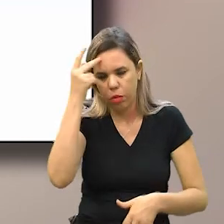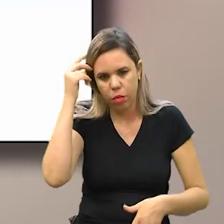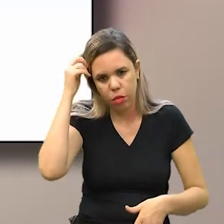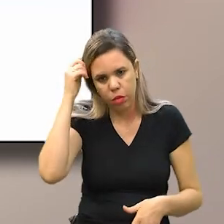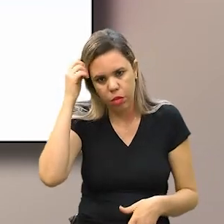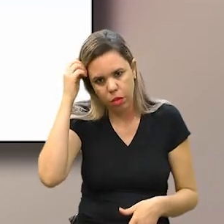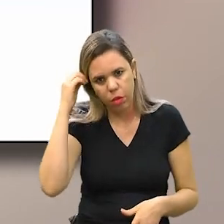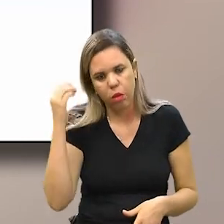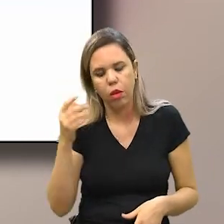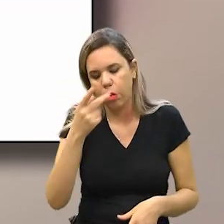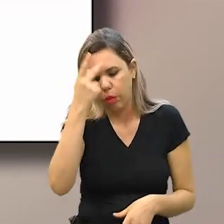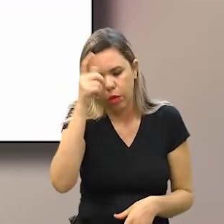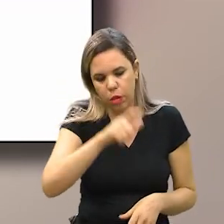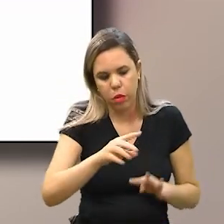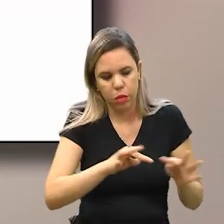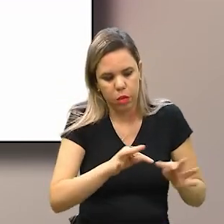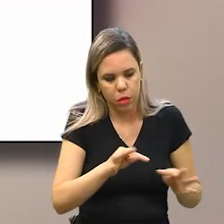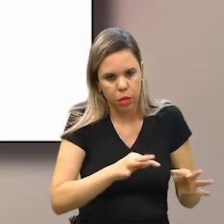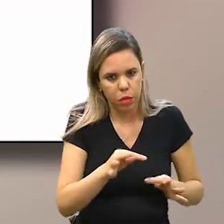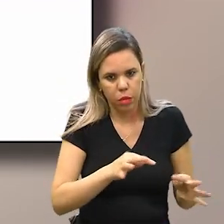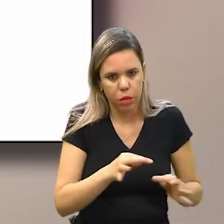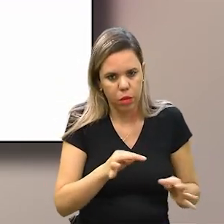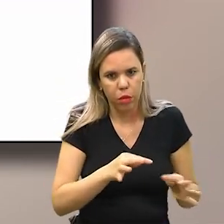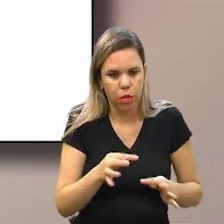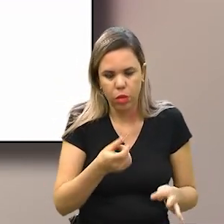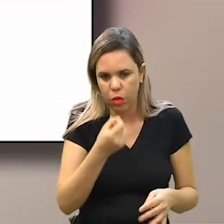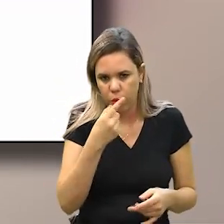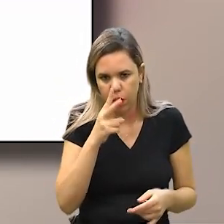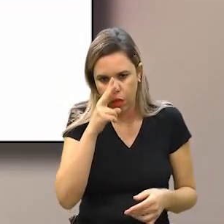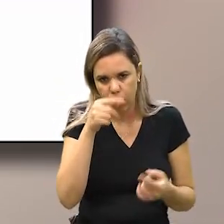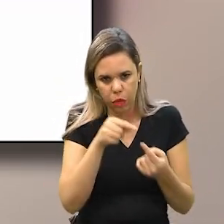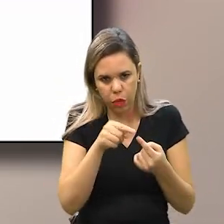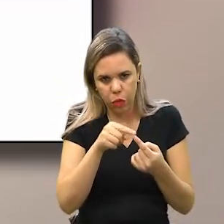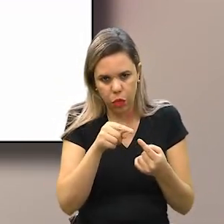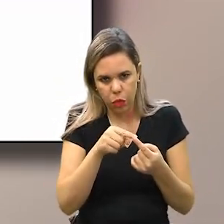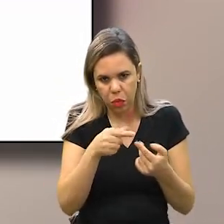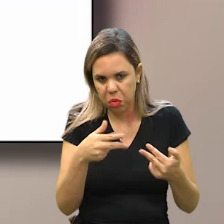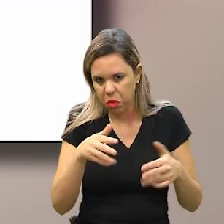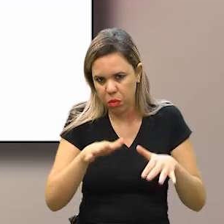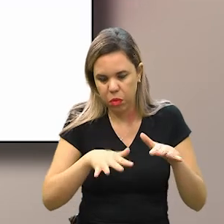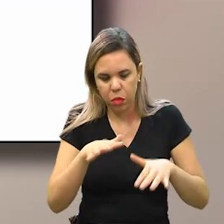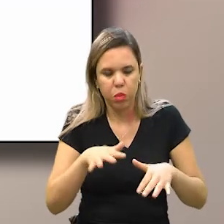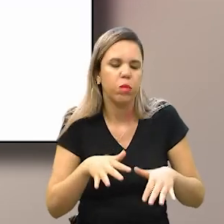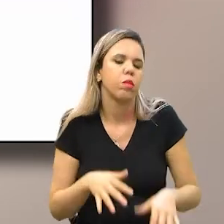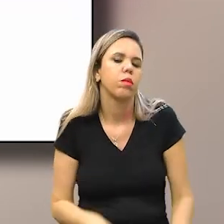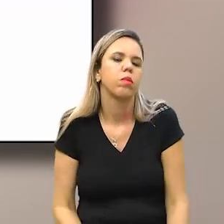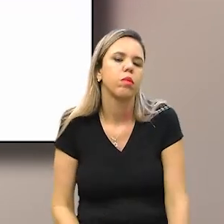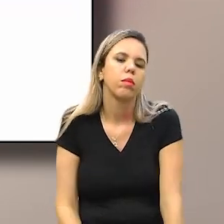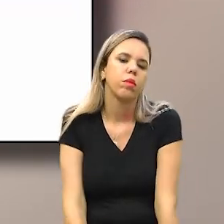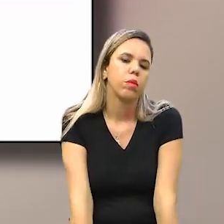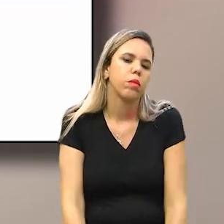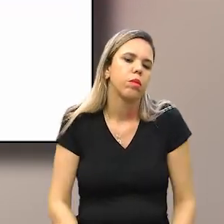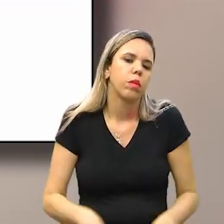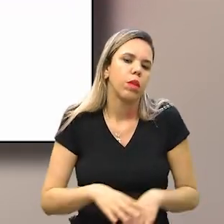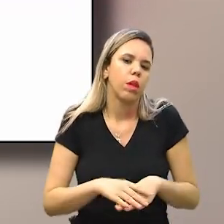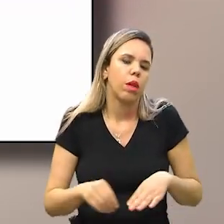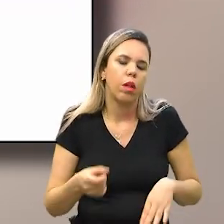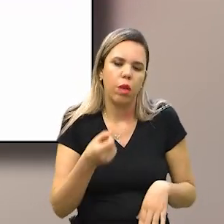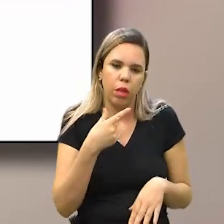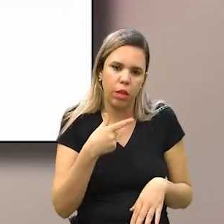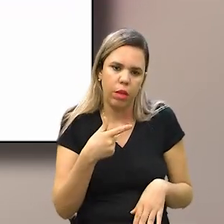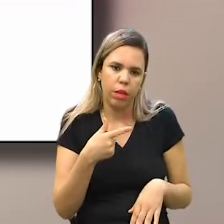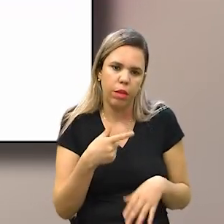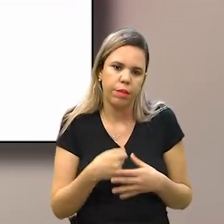indivíduo. Então, esse indivíduo tem que ser tratado com o aciclovir ou com outro derivado do aciclovir, que são